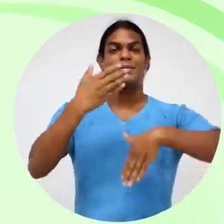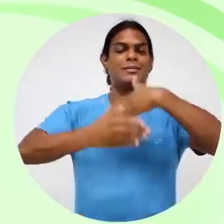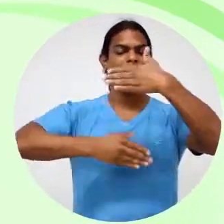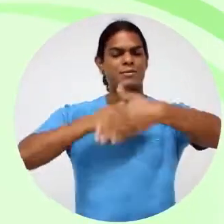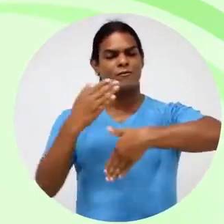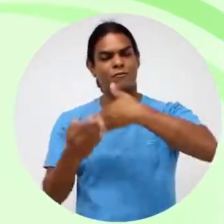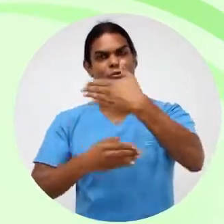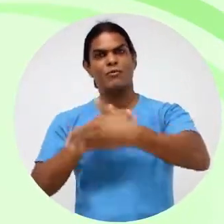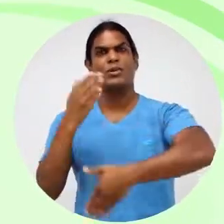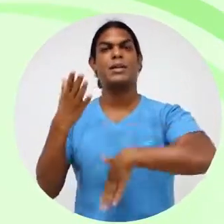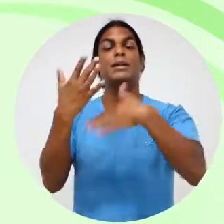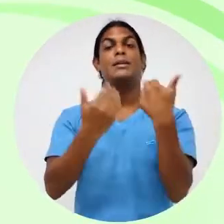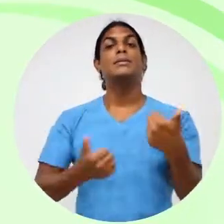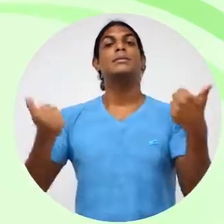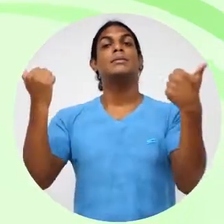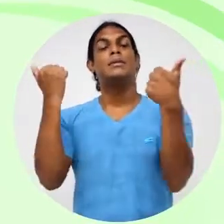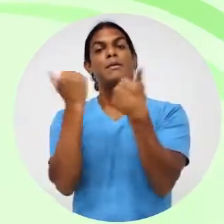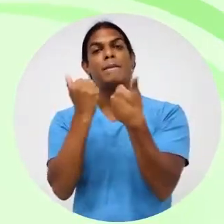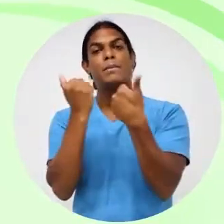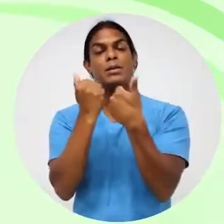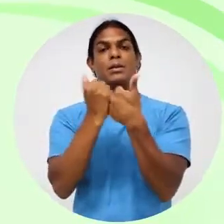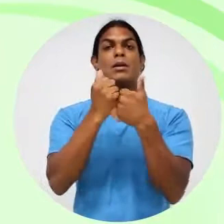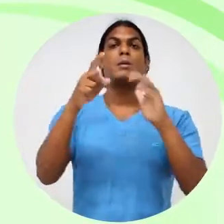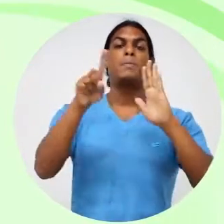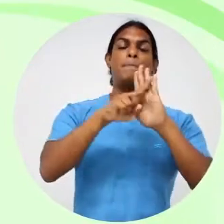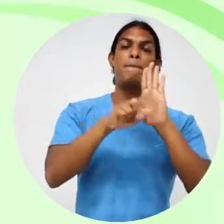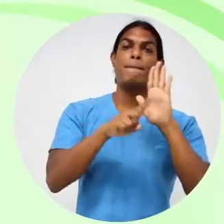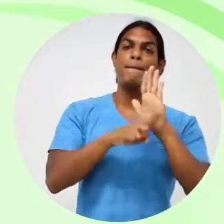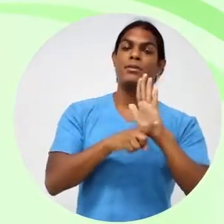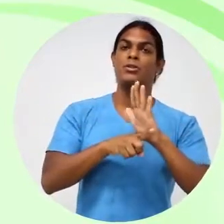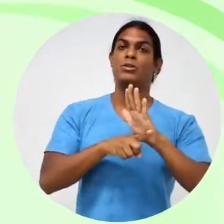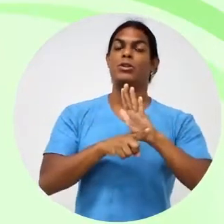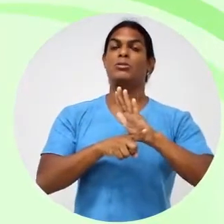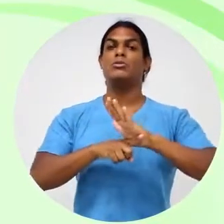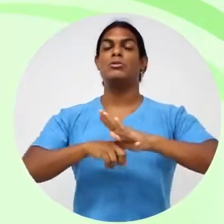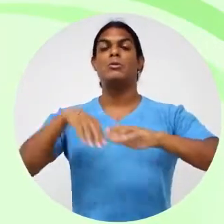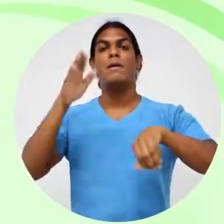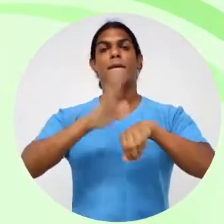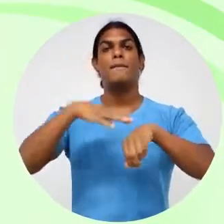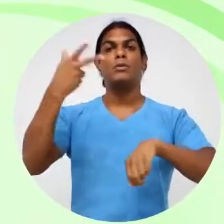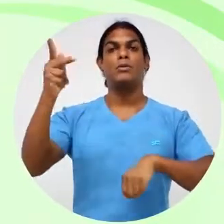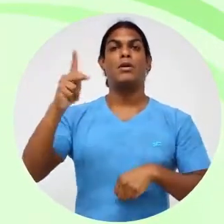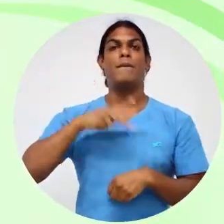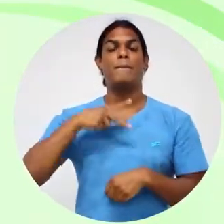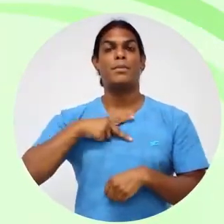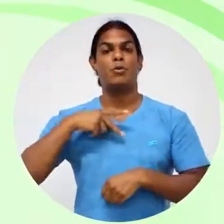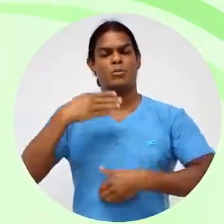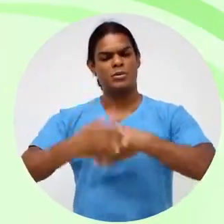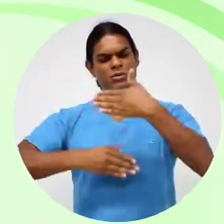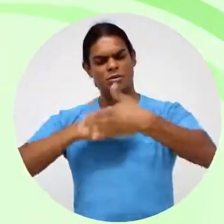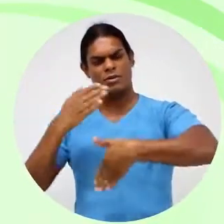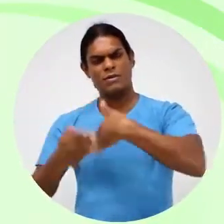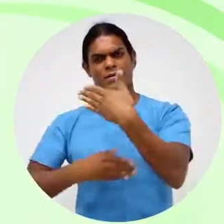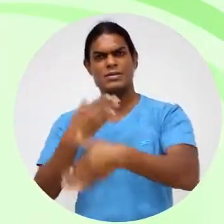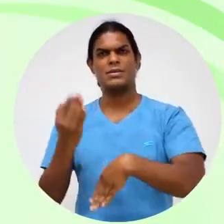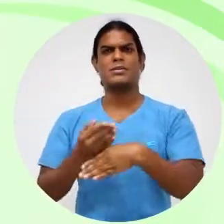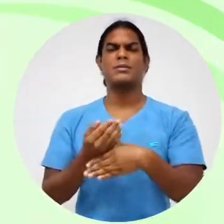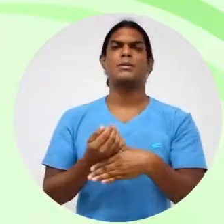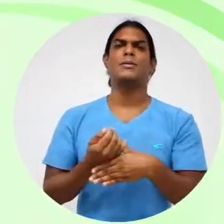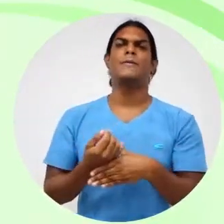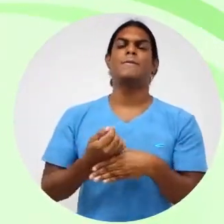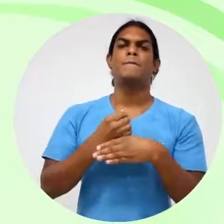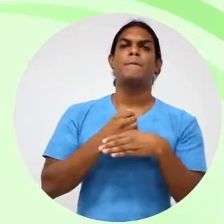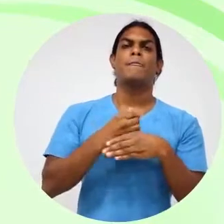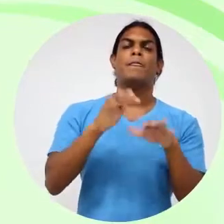num projeto de melhora de si mesmo, nesse sentido tecnológico, nesse sentido de avançar para outras